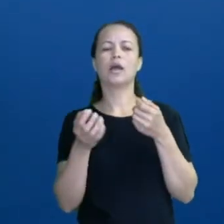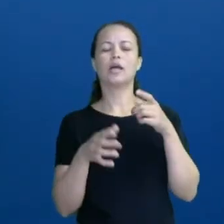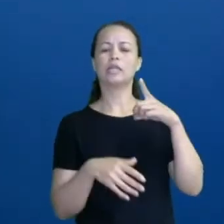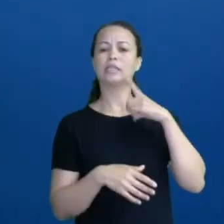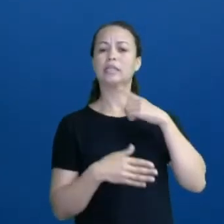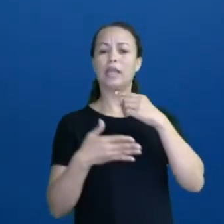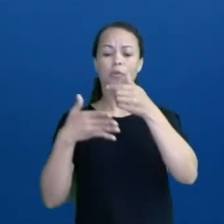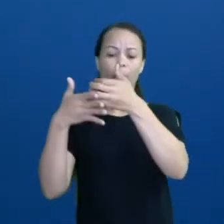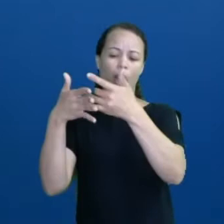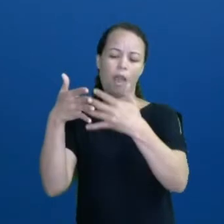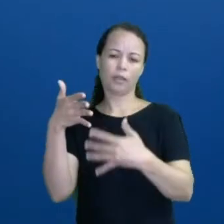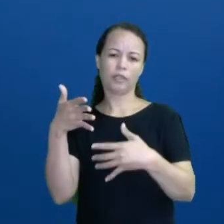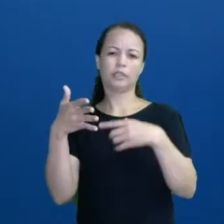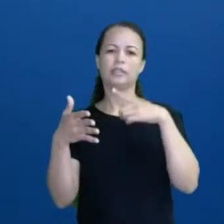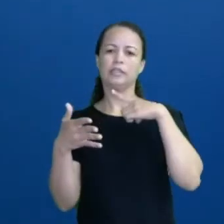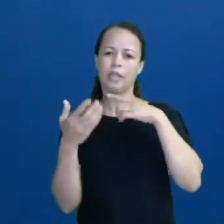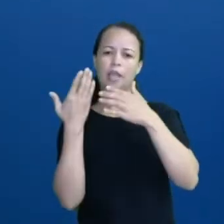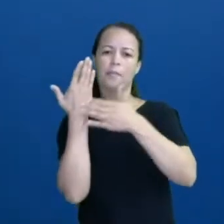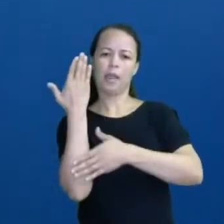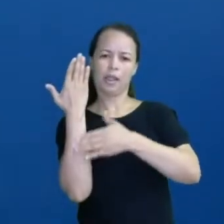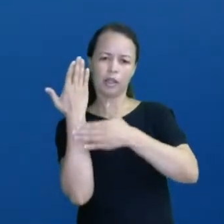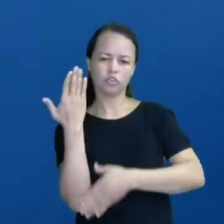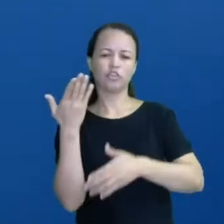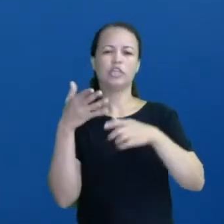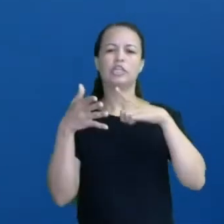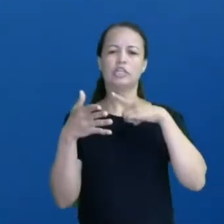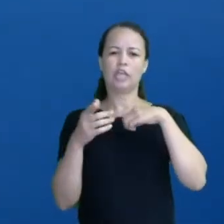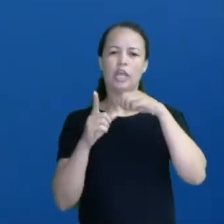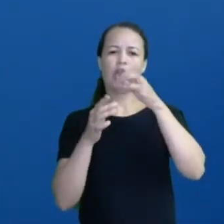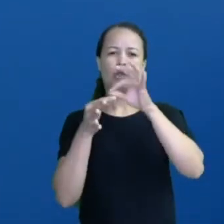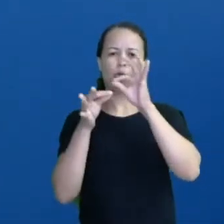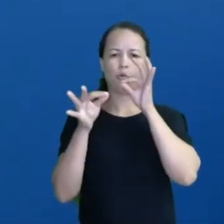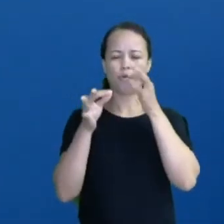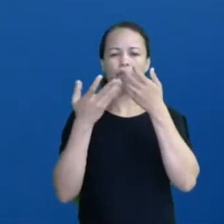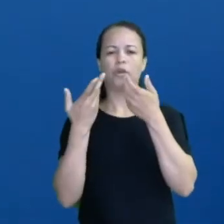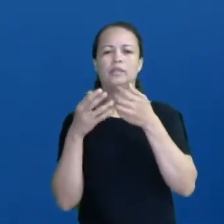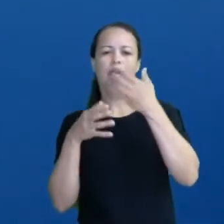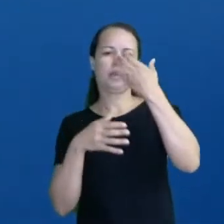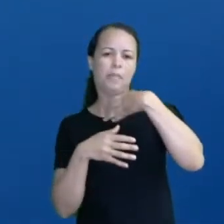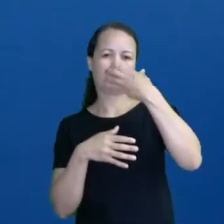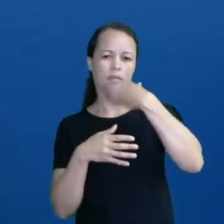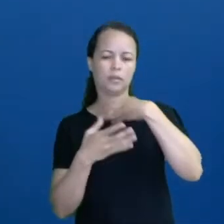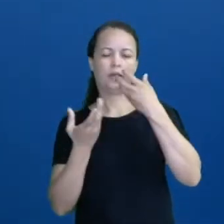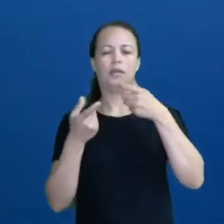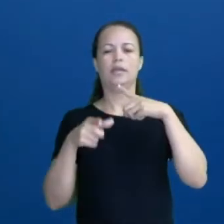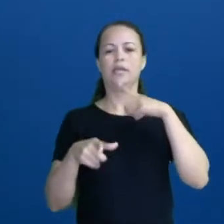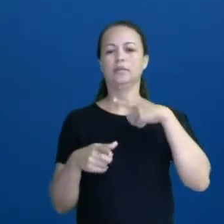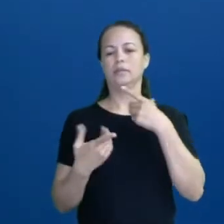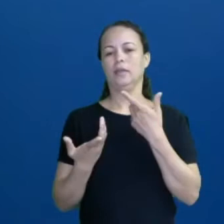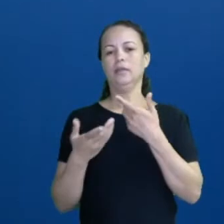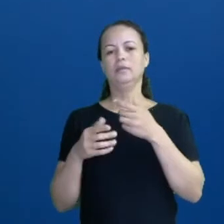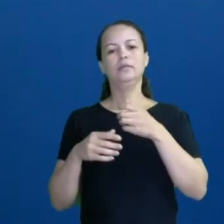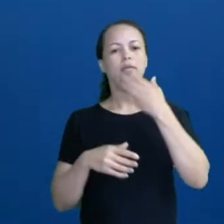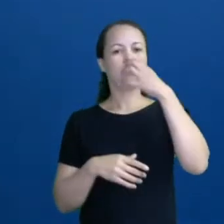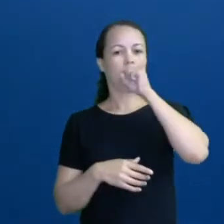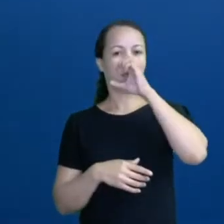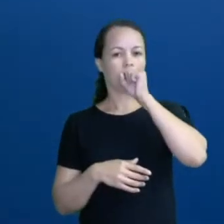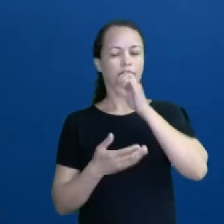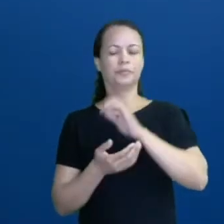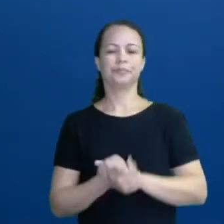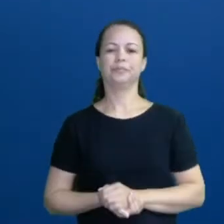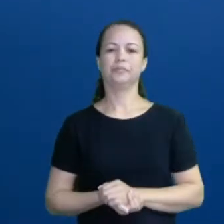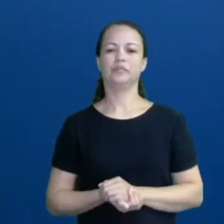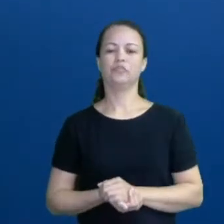já tenho aqui, ó, hoje tem abacaxi, hoje tem uva, hoje tem maçã e hoje tem laranja. Vamos ajudar a Mara